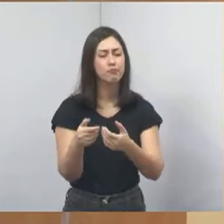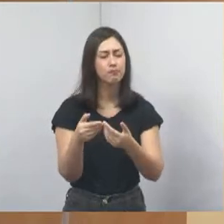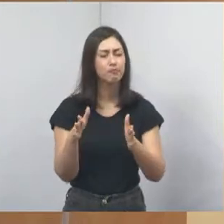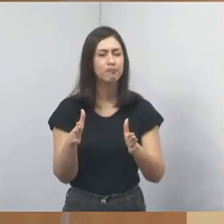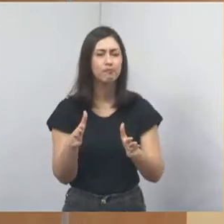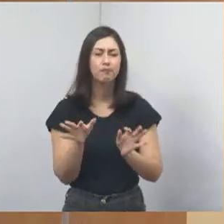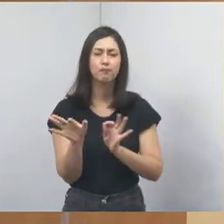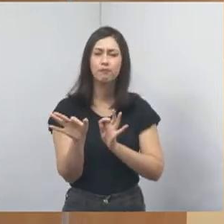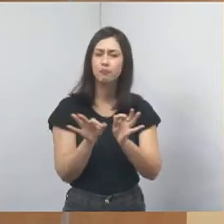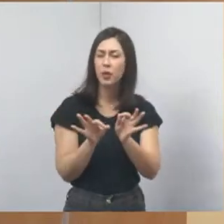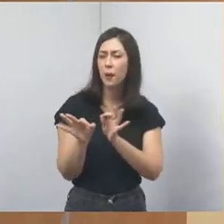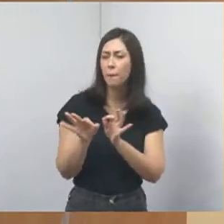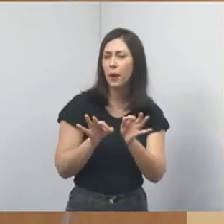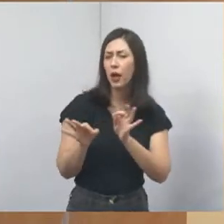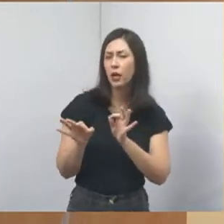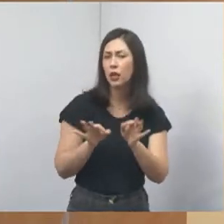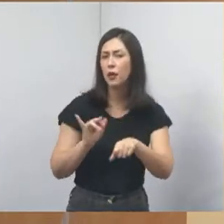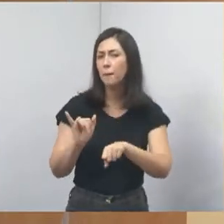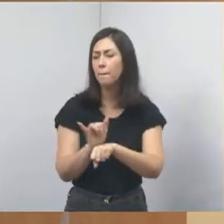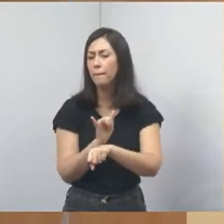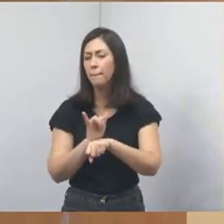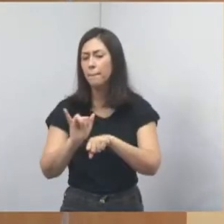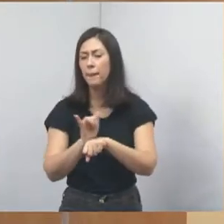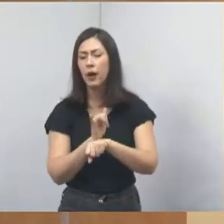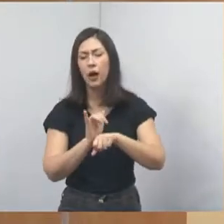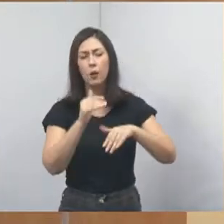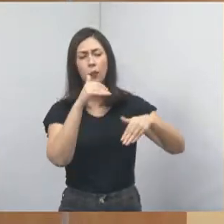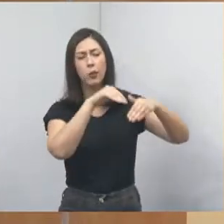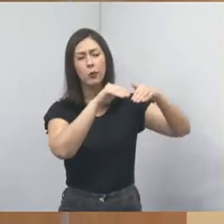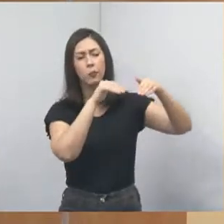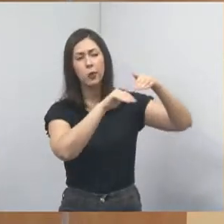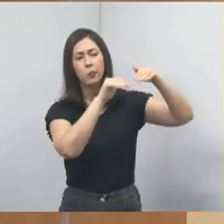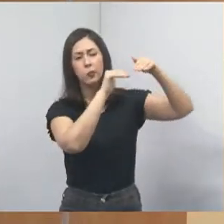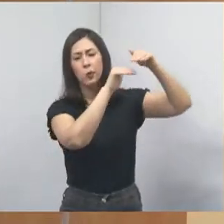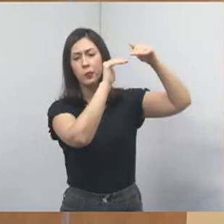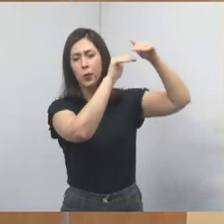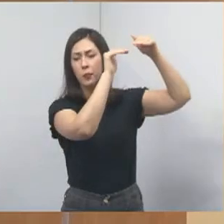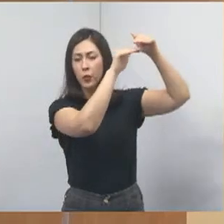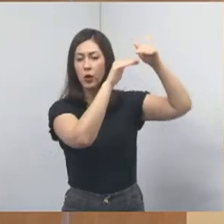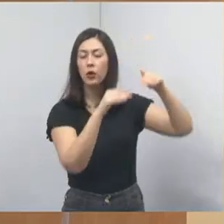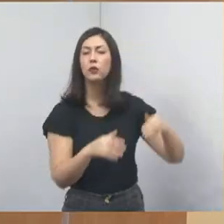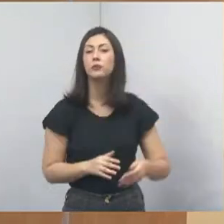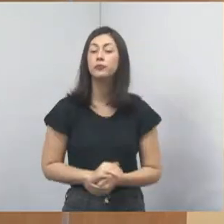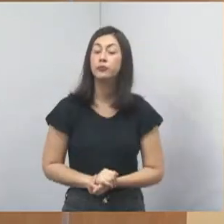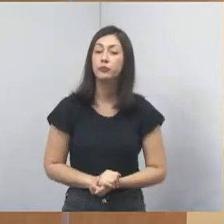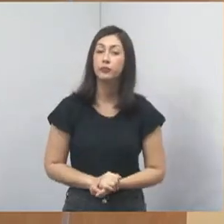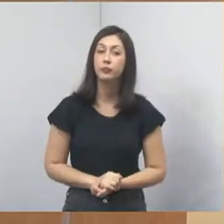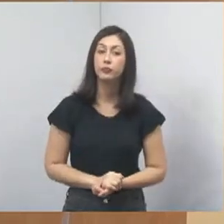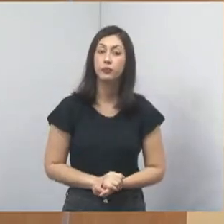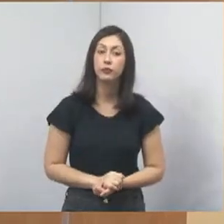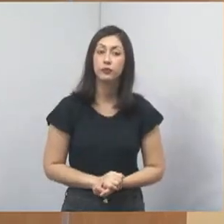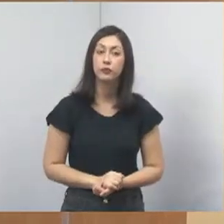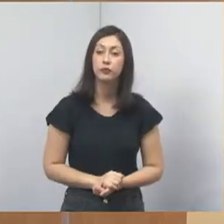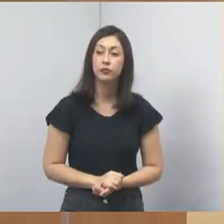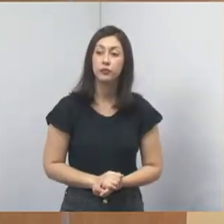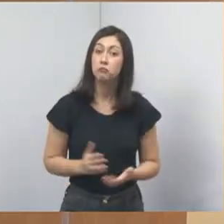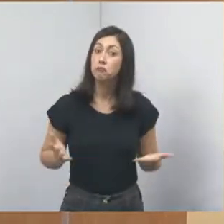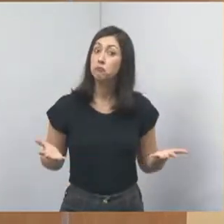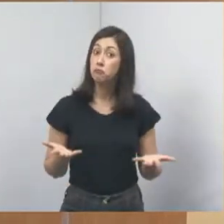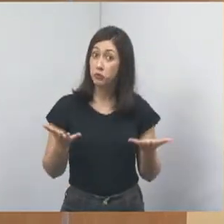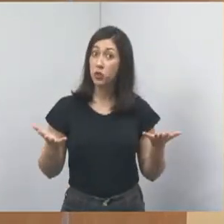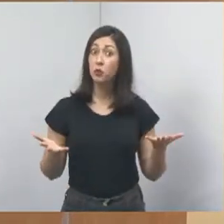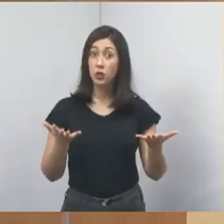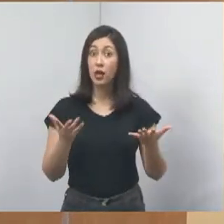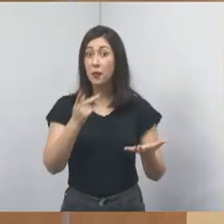numa logística de armazenagem, transporte, conservação. Estimular o